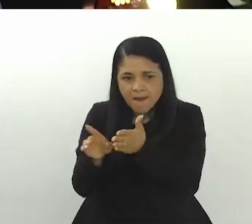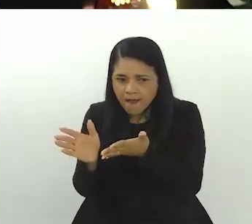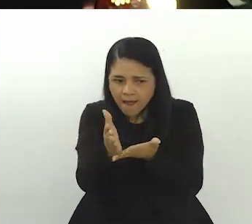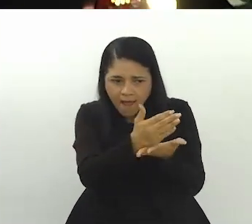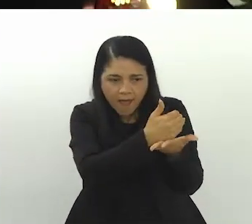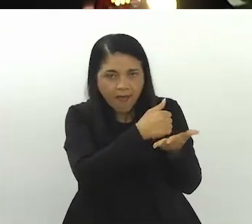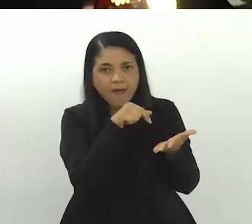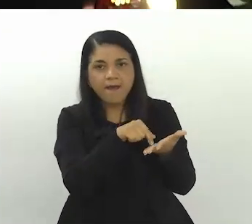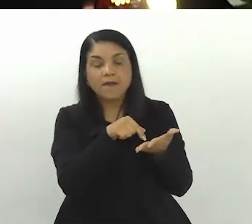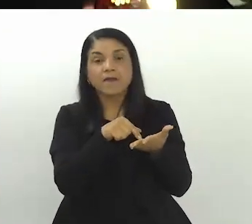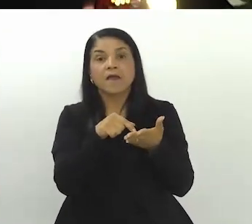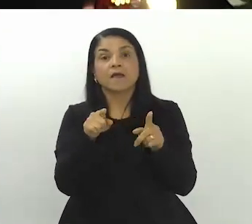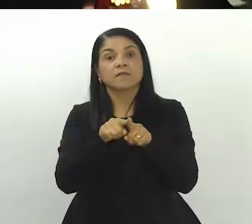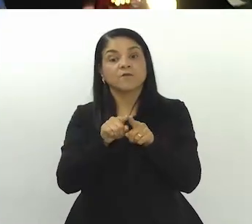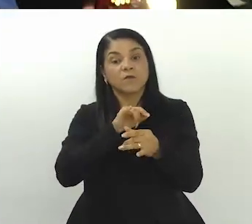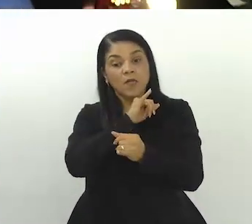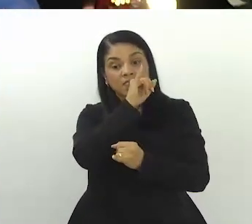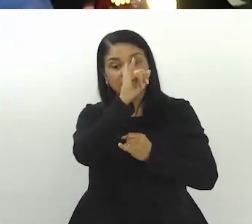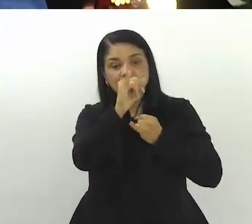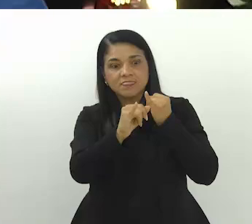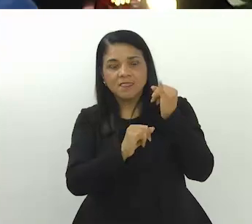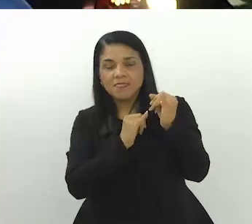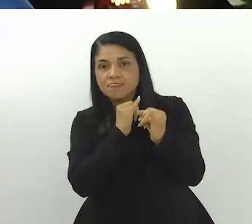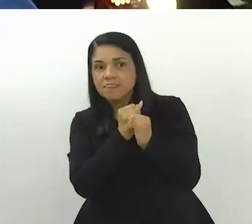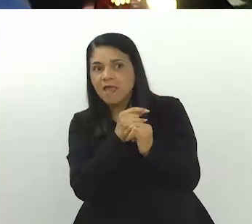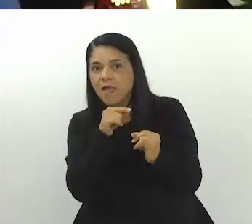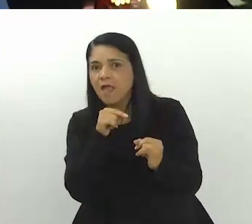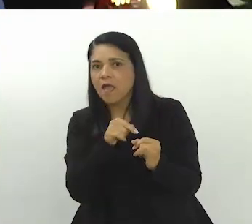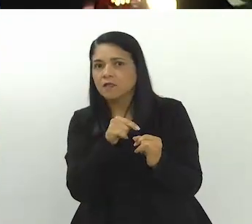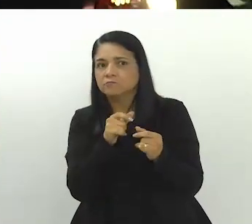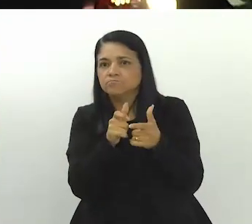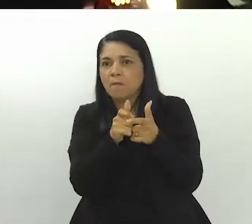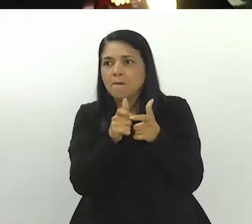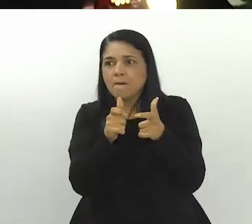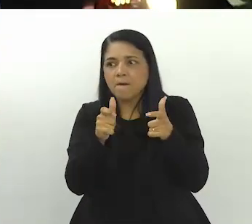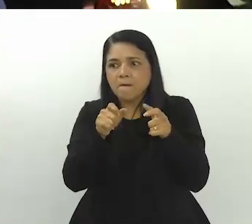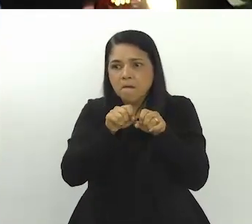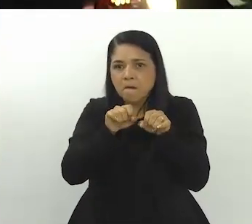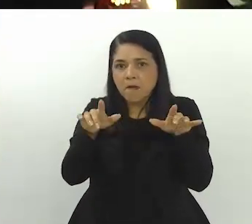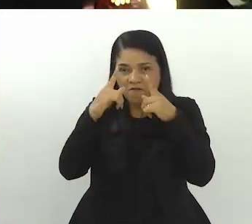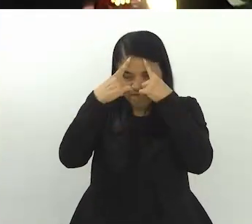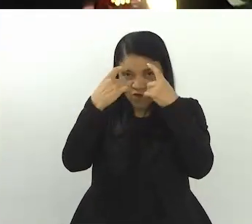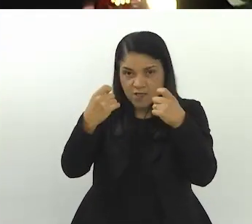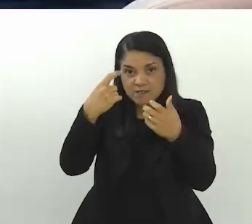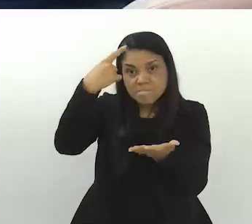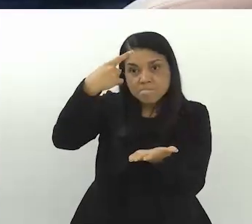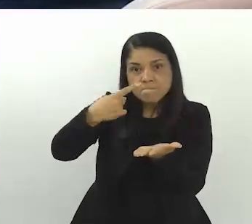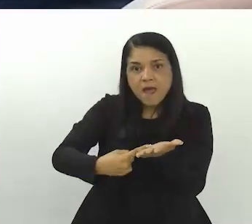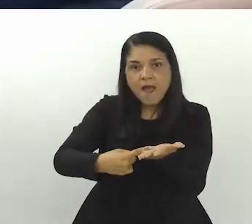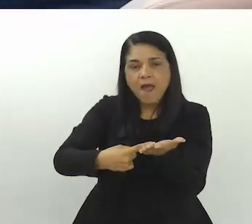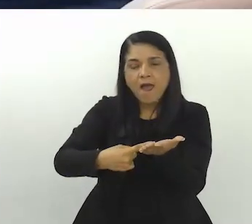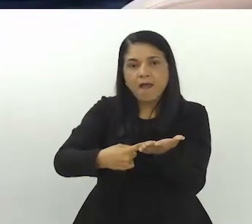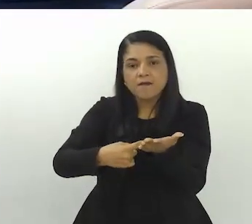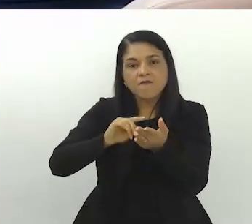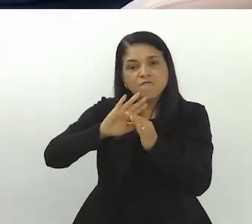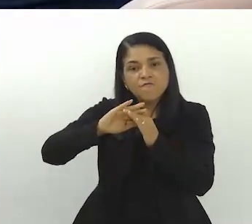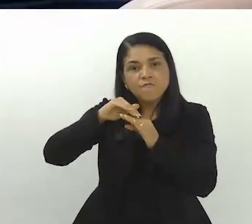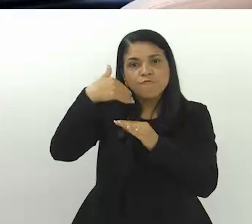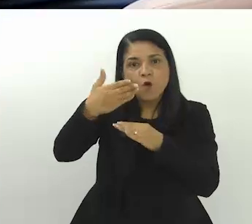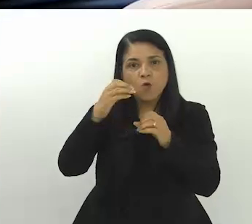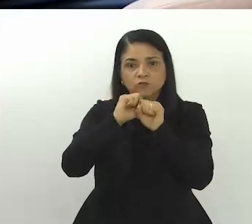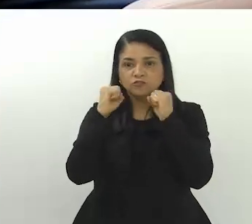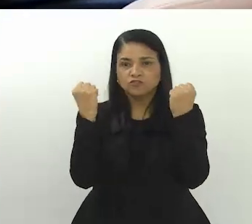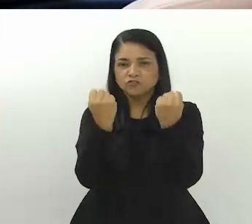veio o assunto internet, que começou a crescer, e eles agora marcam as brigas fora dos estádios e